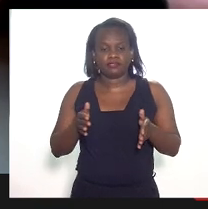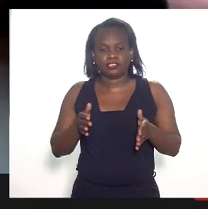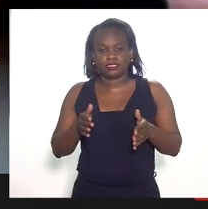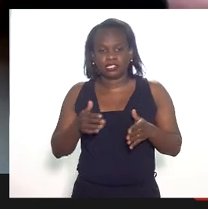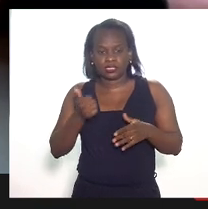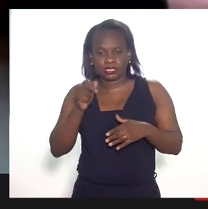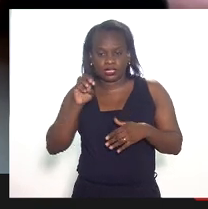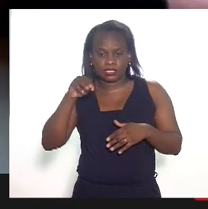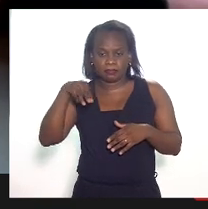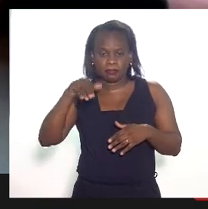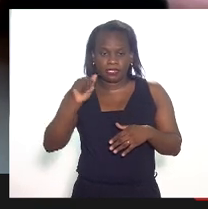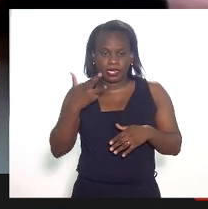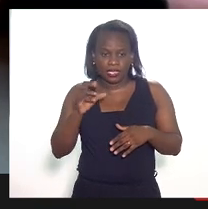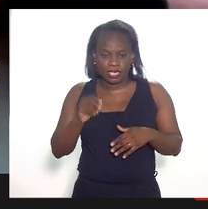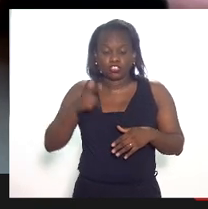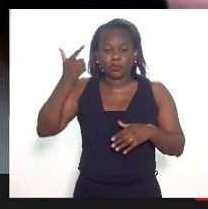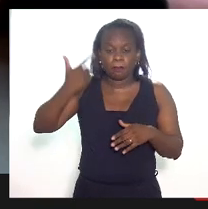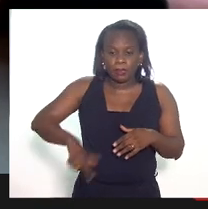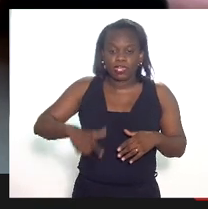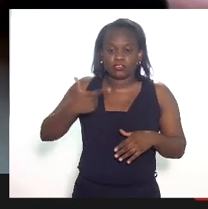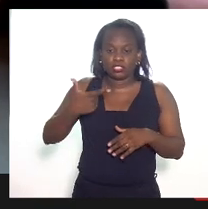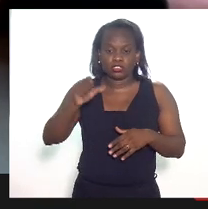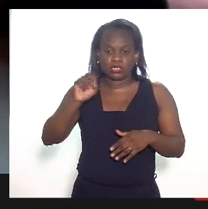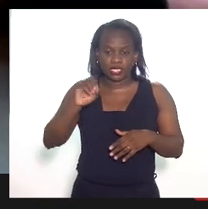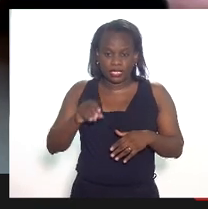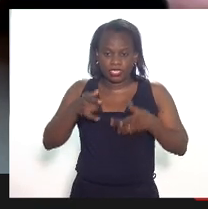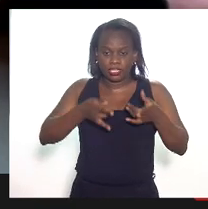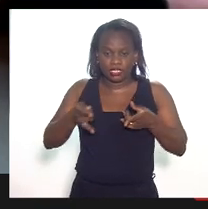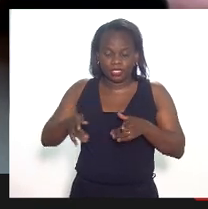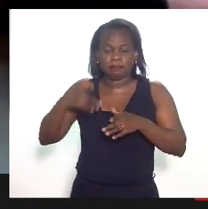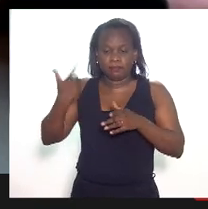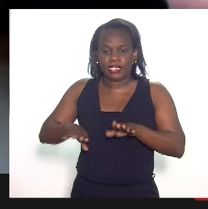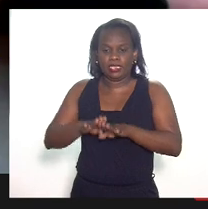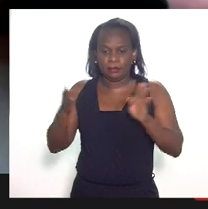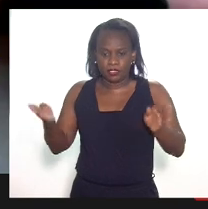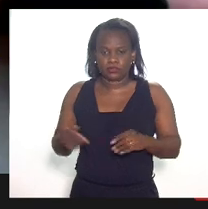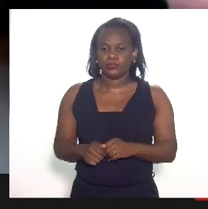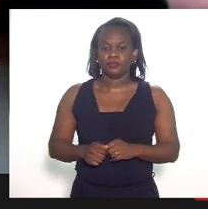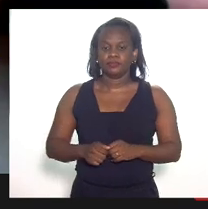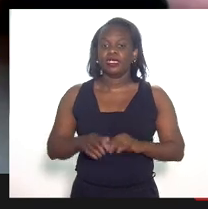depois de 15 de março, foi aberto mais 280 leitos. Agora, vamos lá.